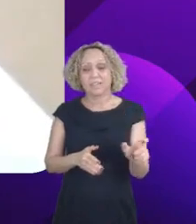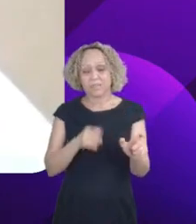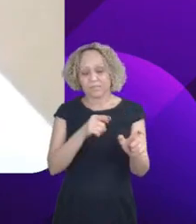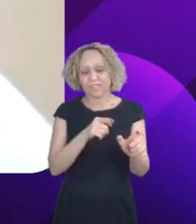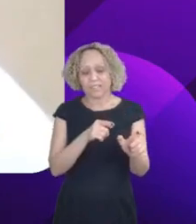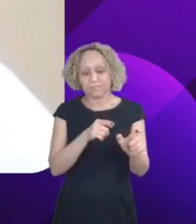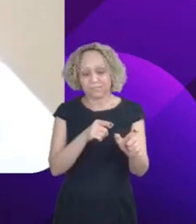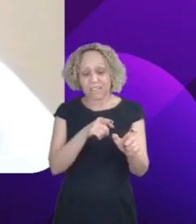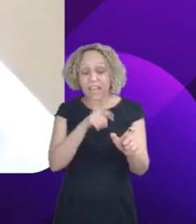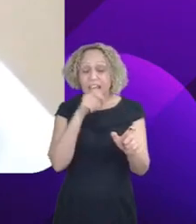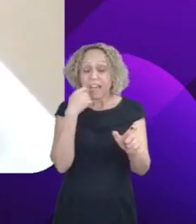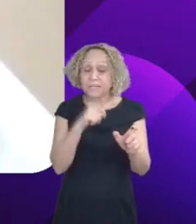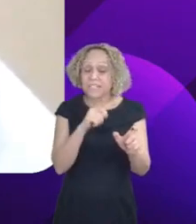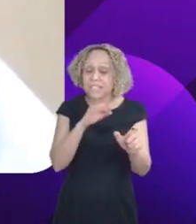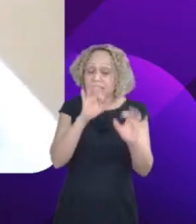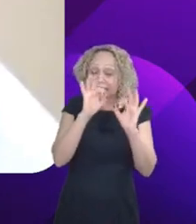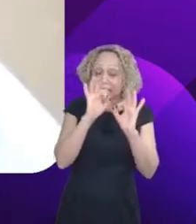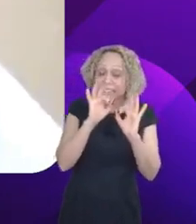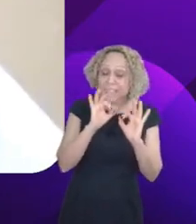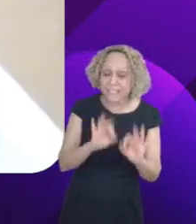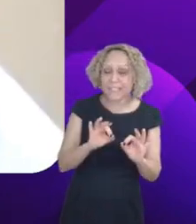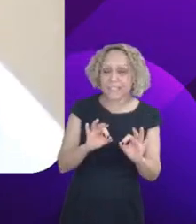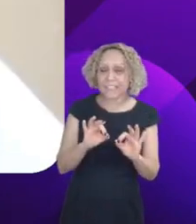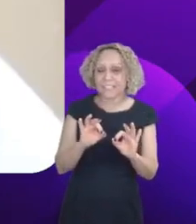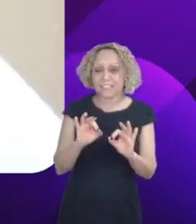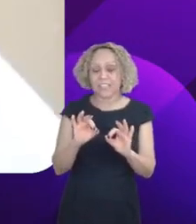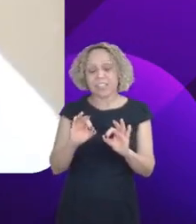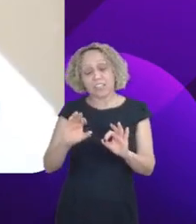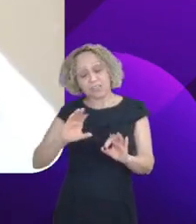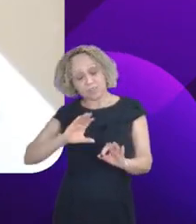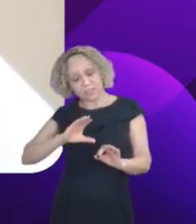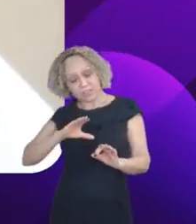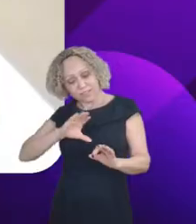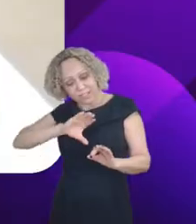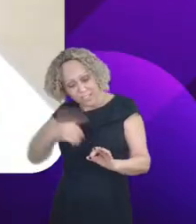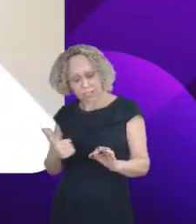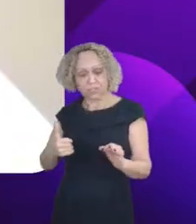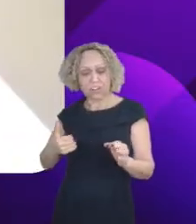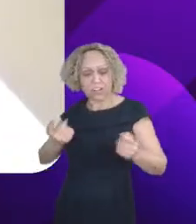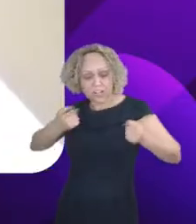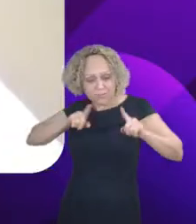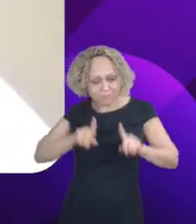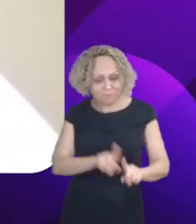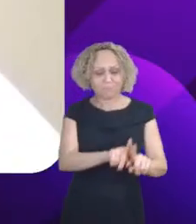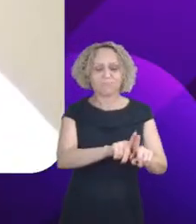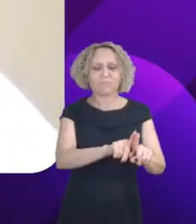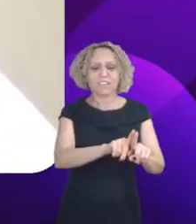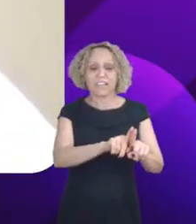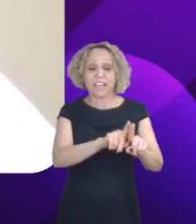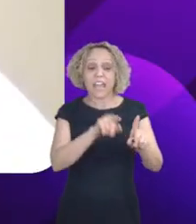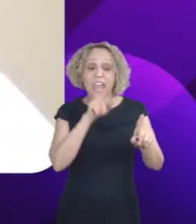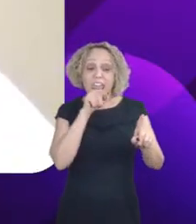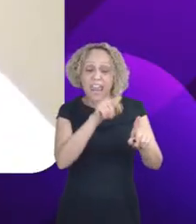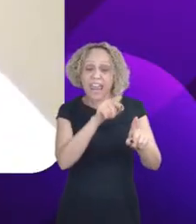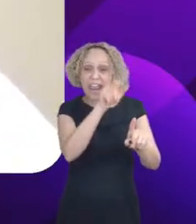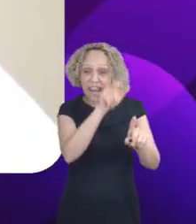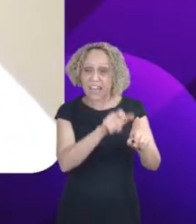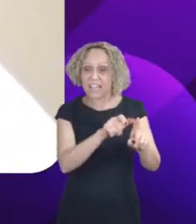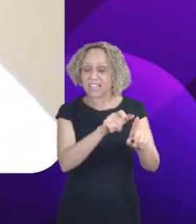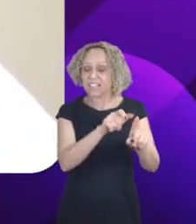precisar, você vai entregar a ela a sua coragem para, junto da coragem dela, ela conseguir romper o ciclo de